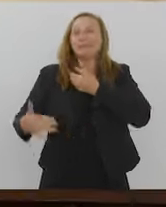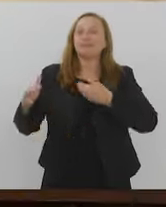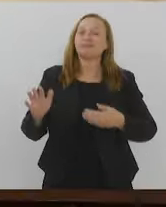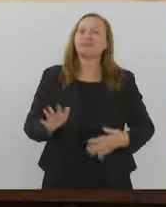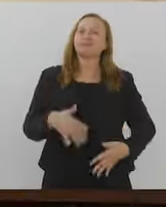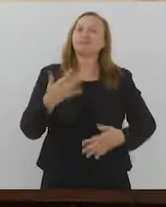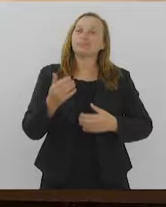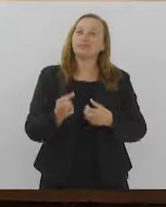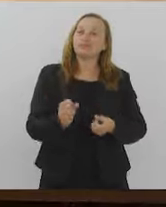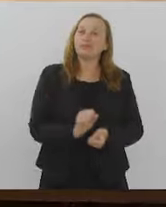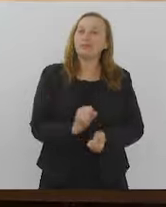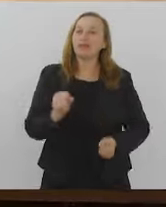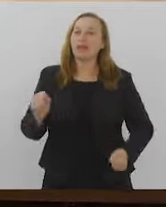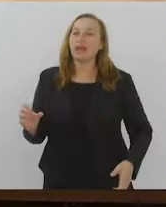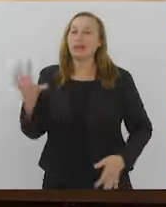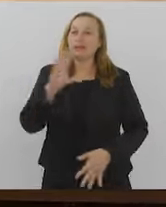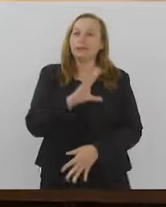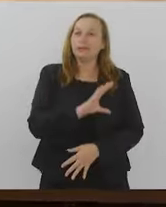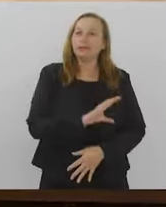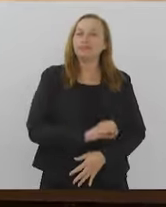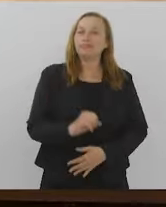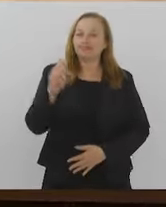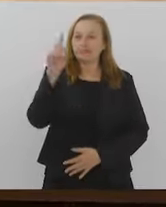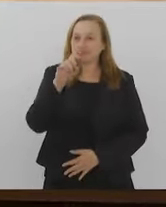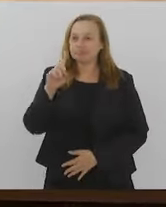Maestro, podemos começar?